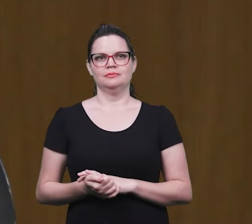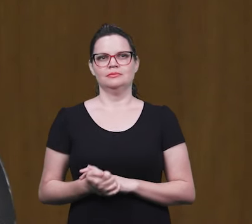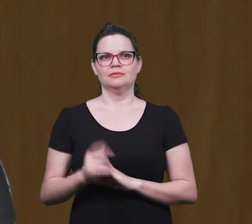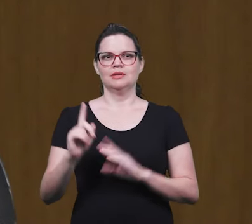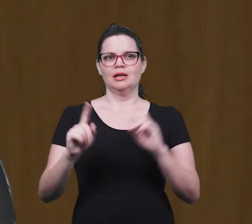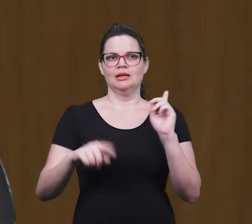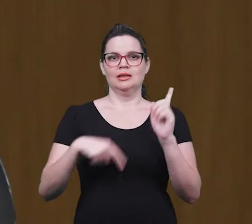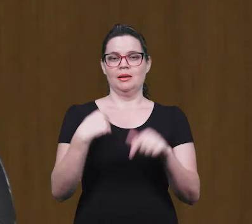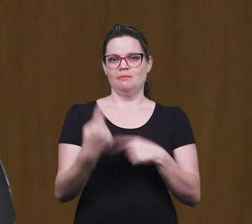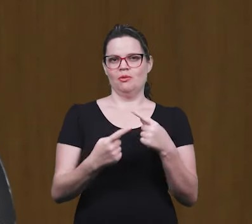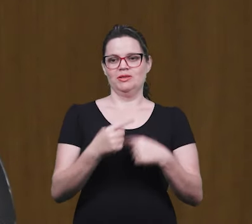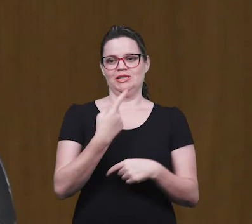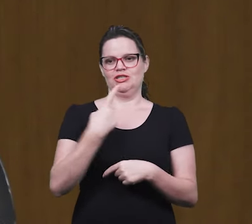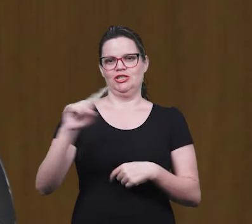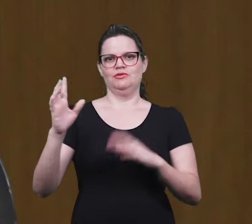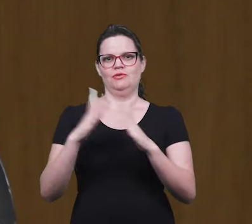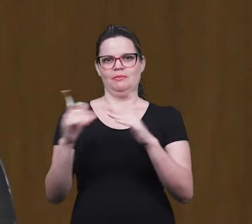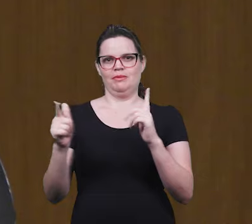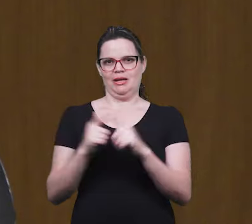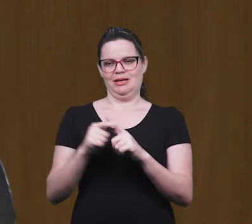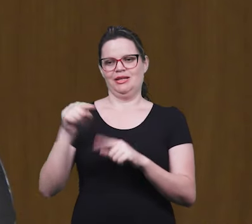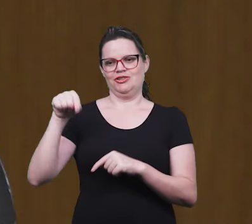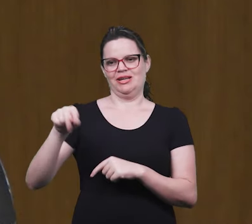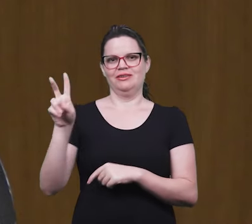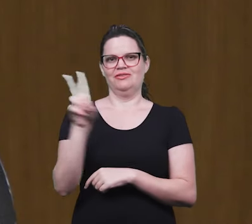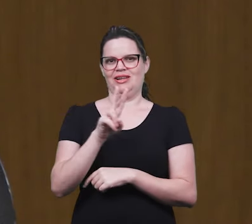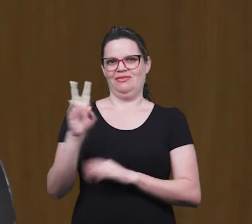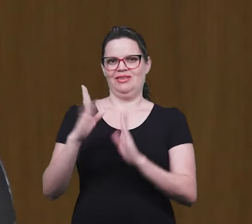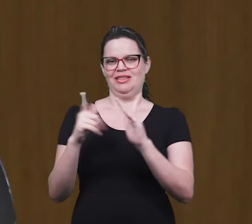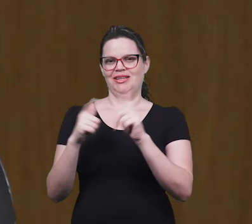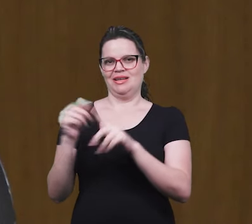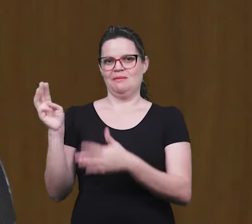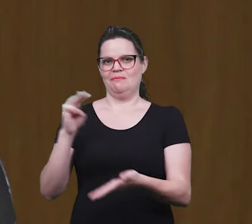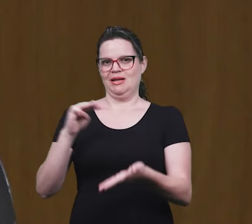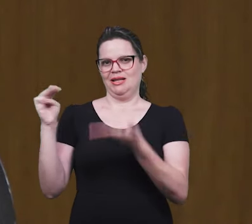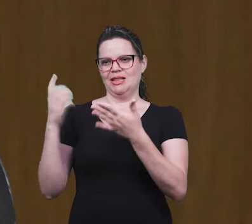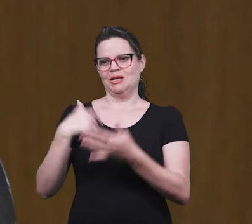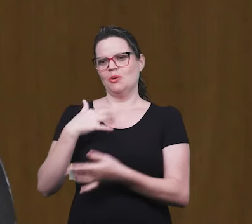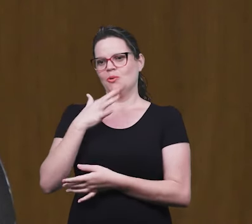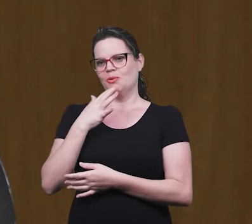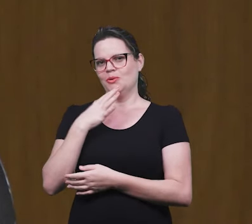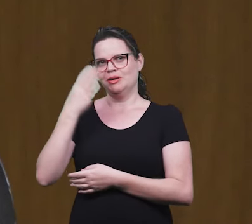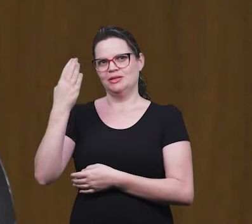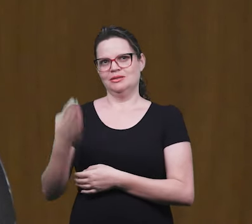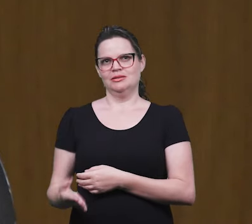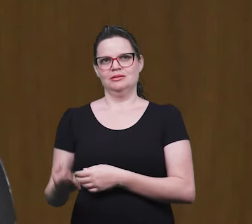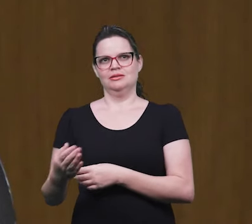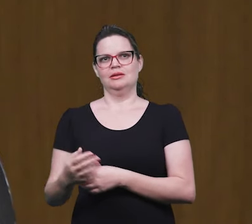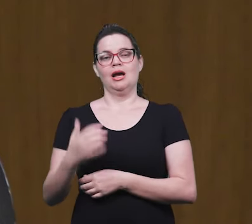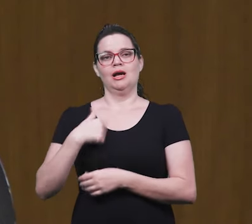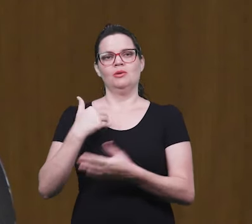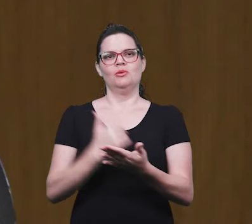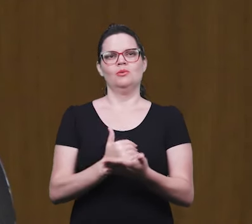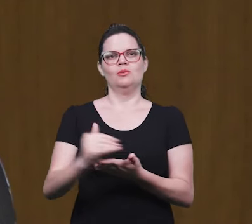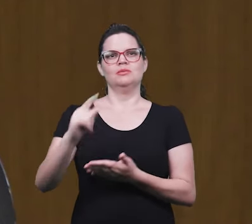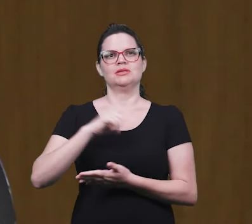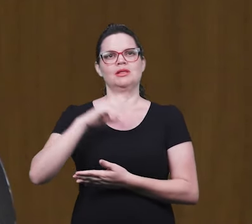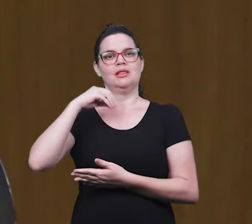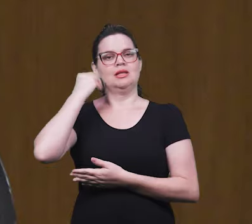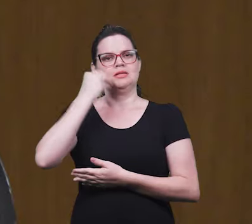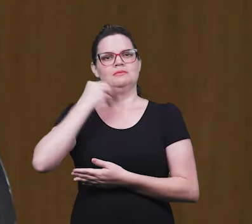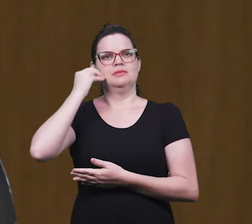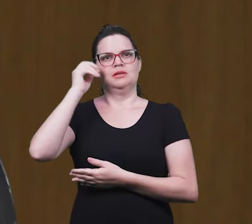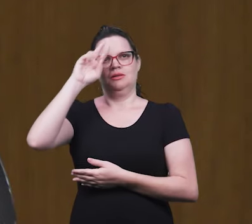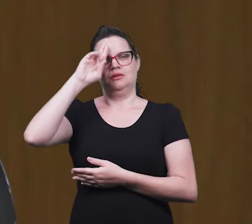gente conheceu a obra, que nós viemos morar em Vila Velha, e aí eu passei a ter experiências com